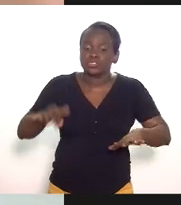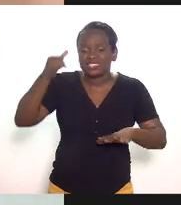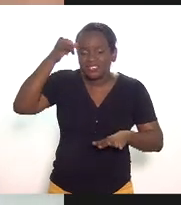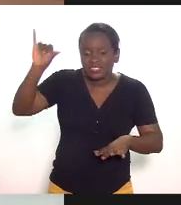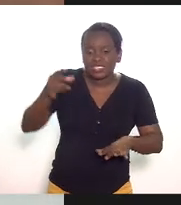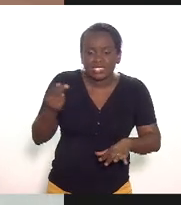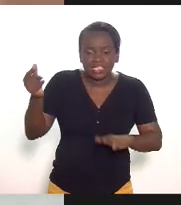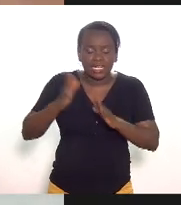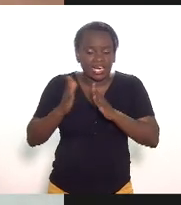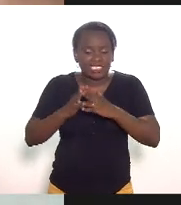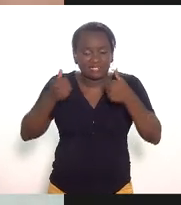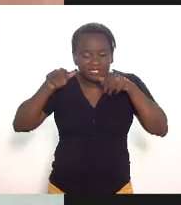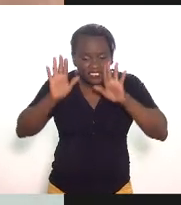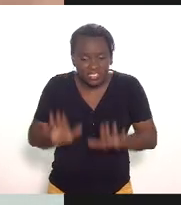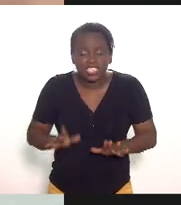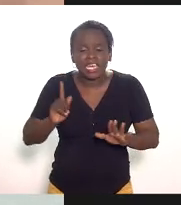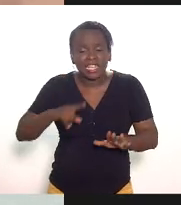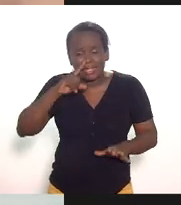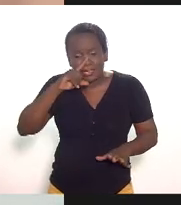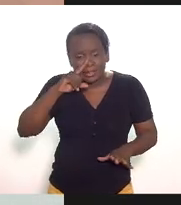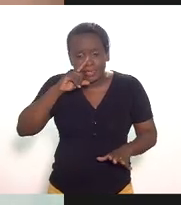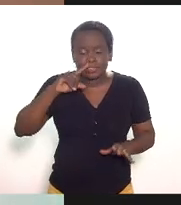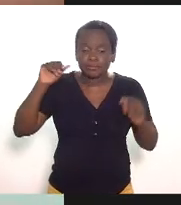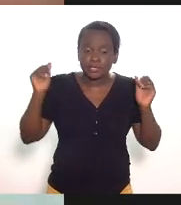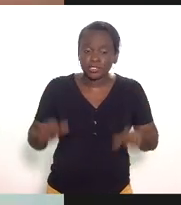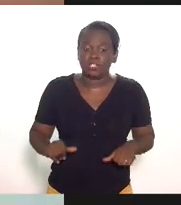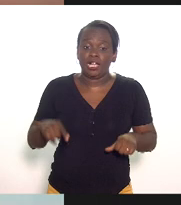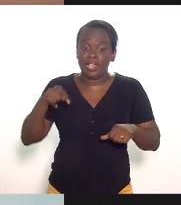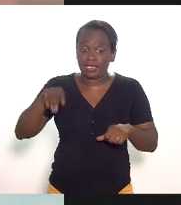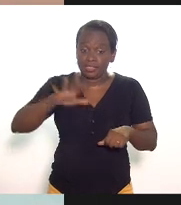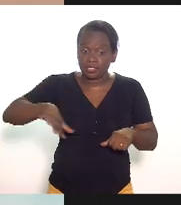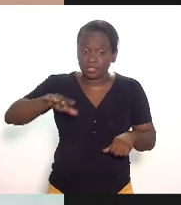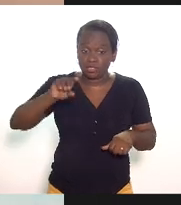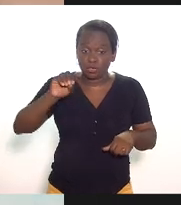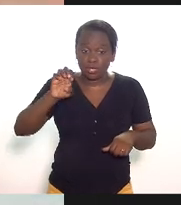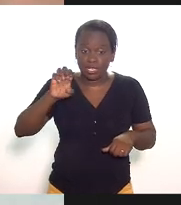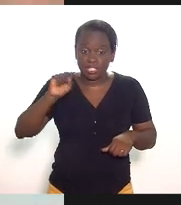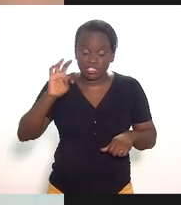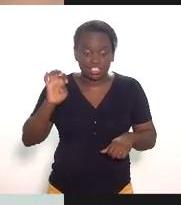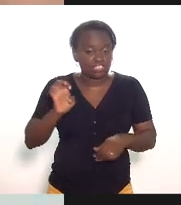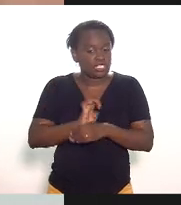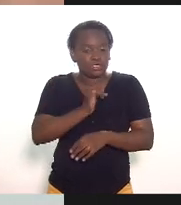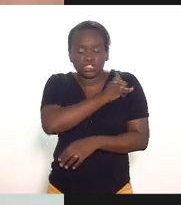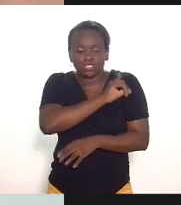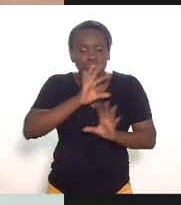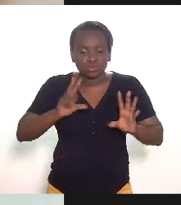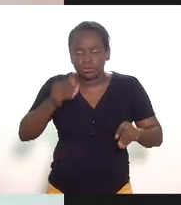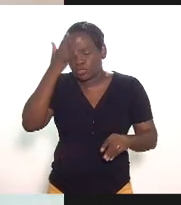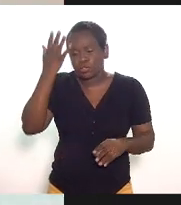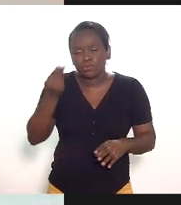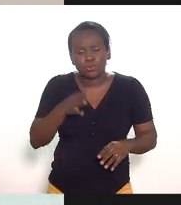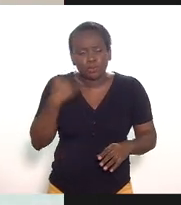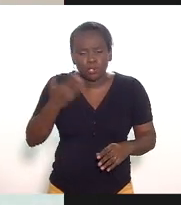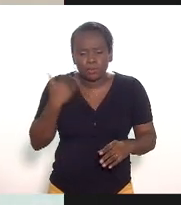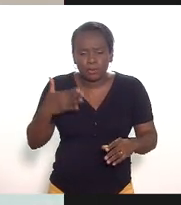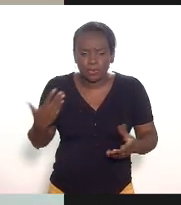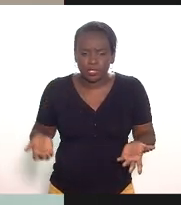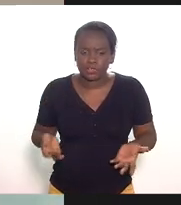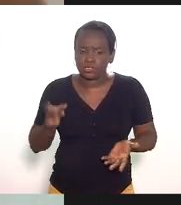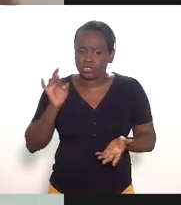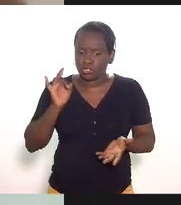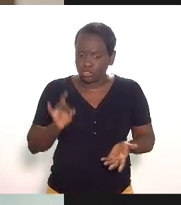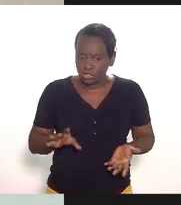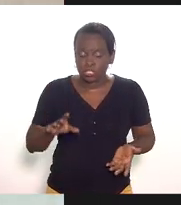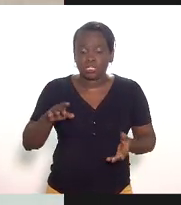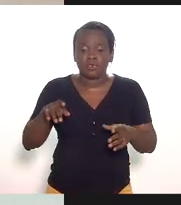de casa. É um momento muito crítico. Aqui na Zona Oeste, todo o Estado de Janeiro, está morrendo muita gente. E não é só mais